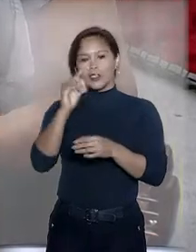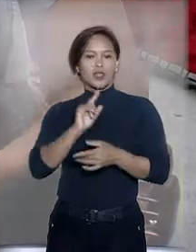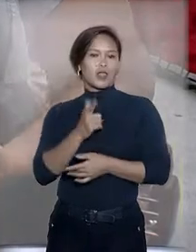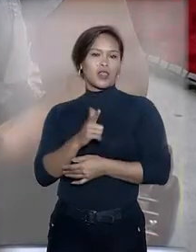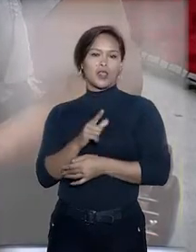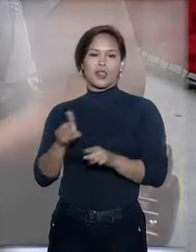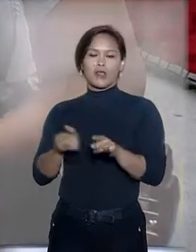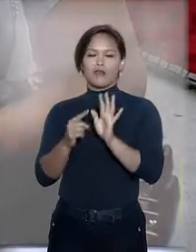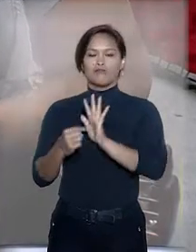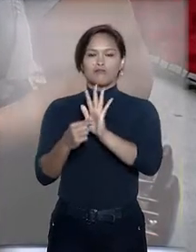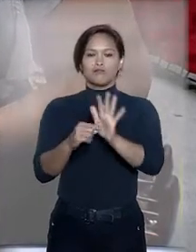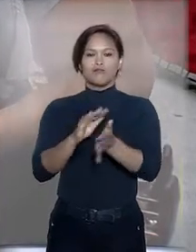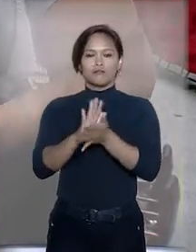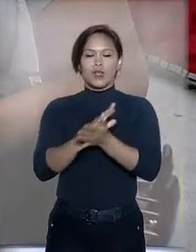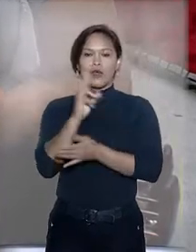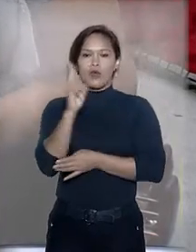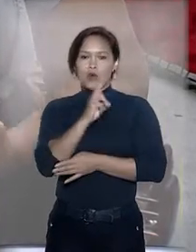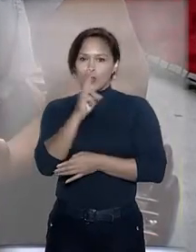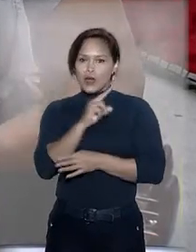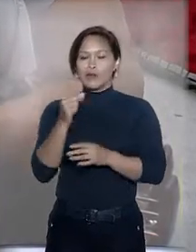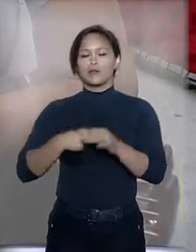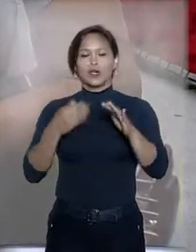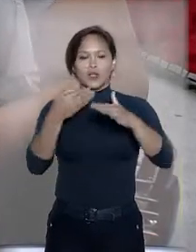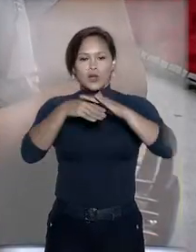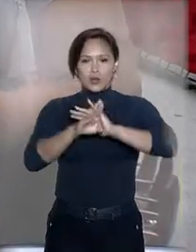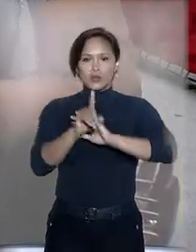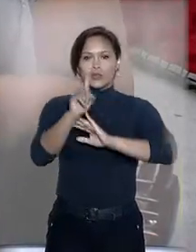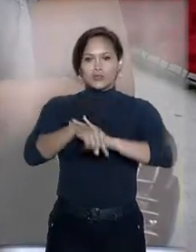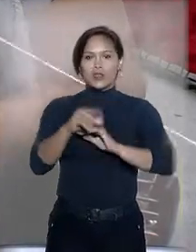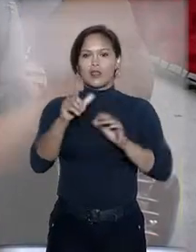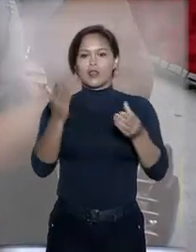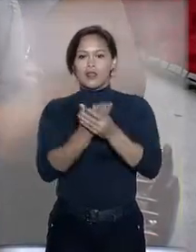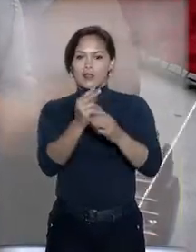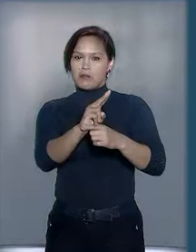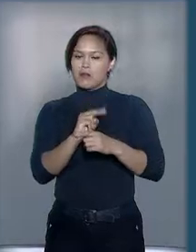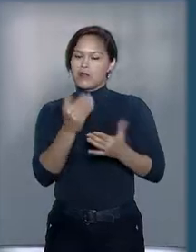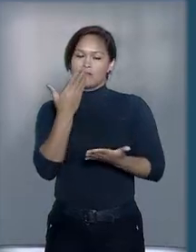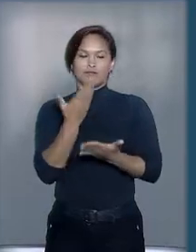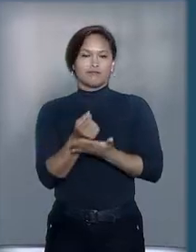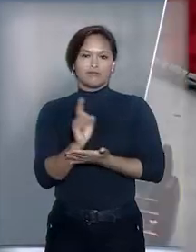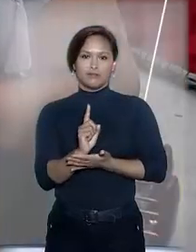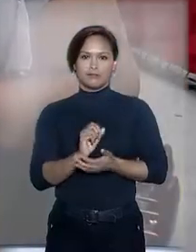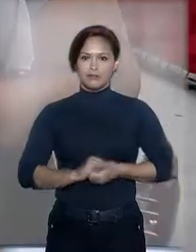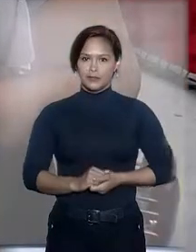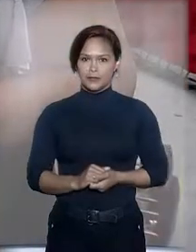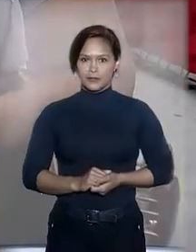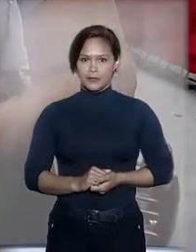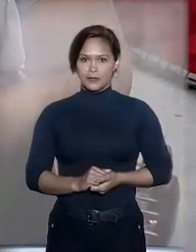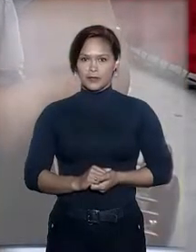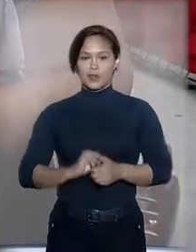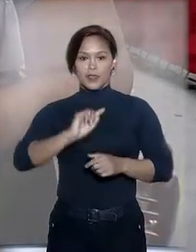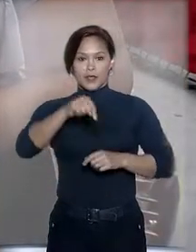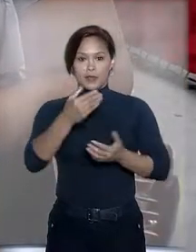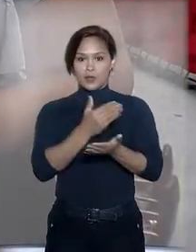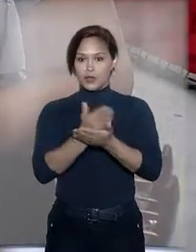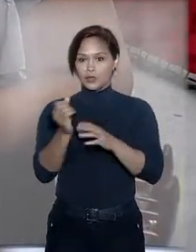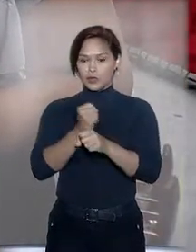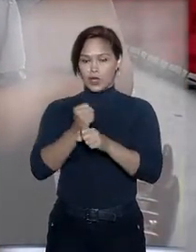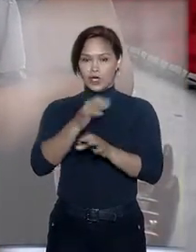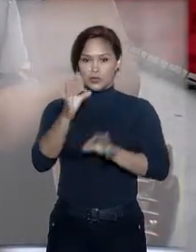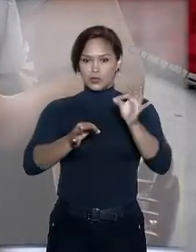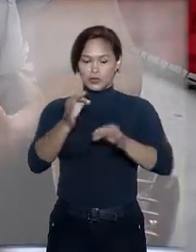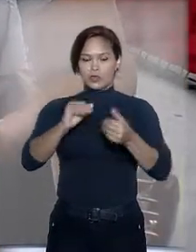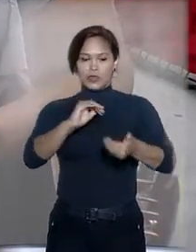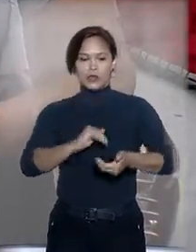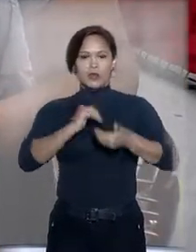não houve demonstração de urgência para a concessão da liminar e negou o pedido. Após o início do ano